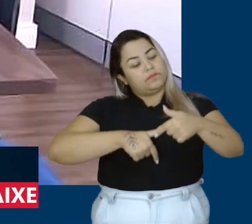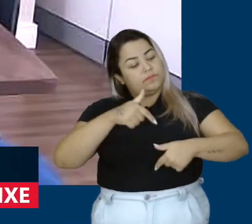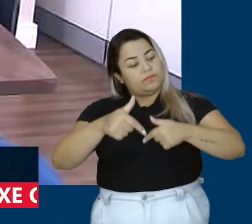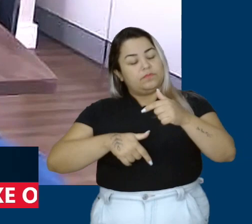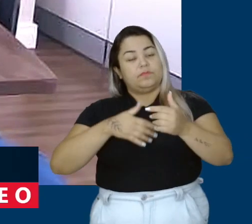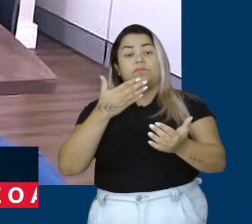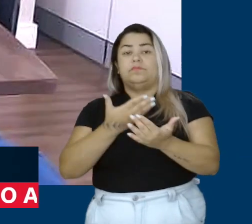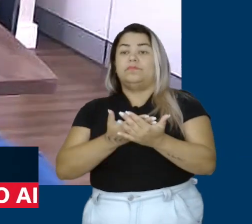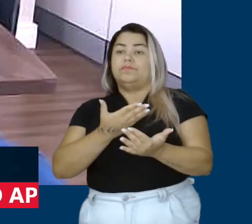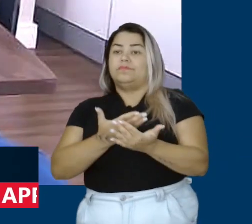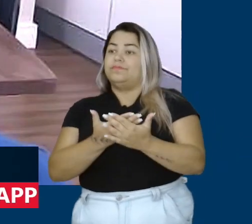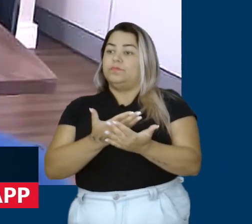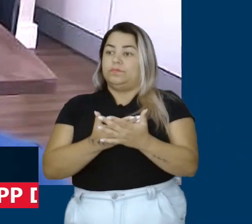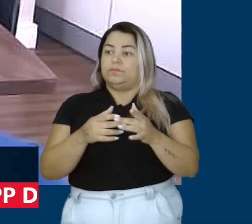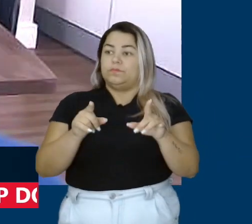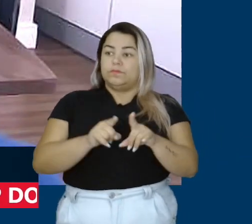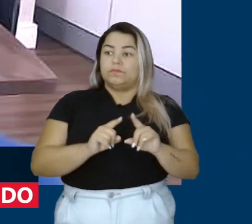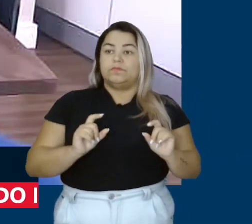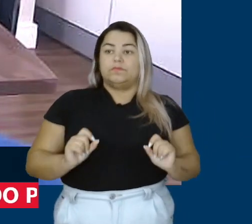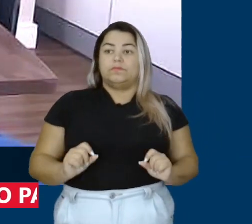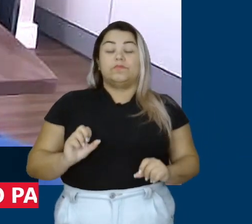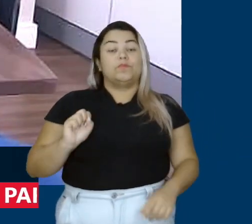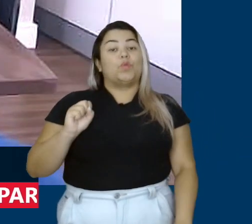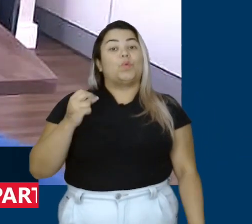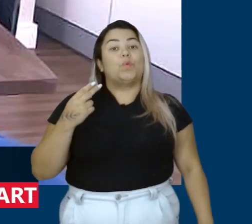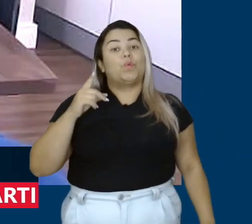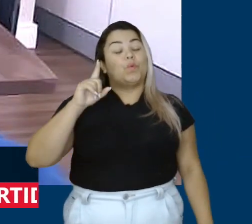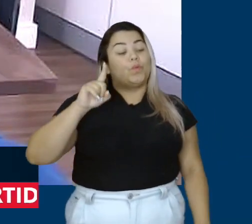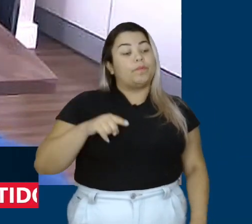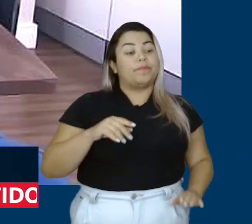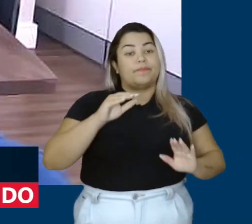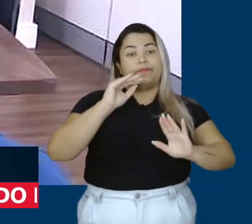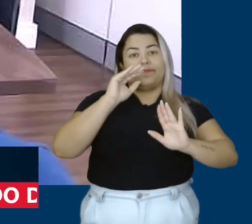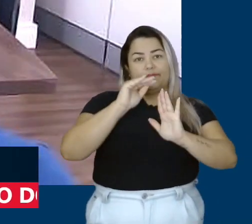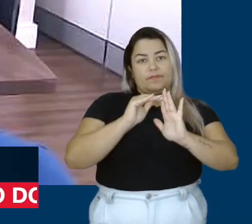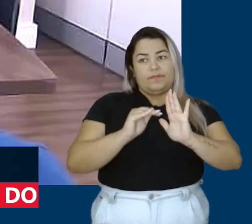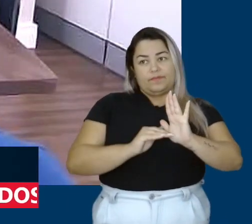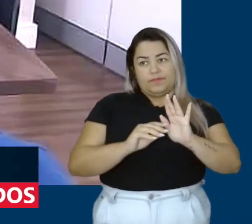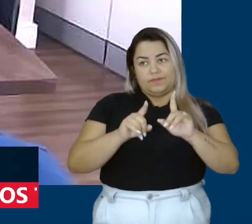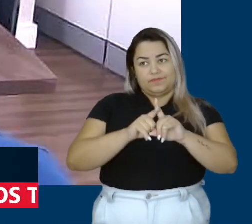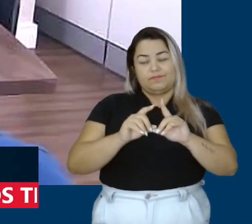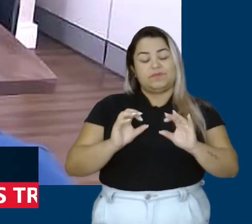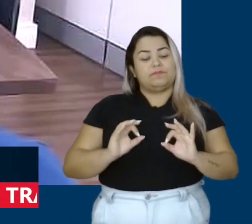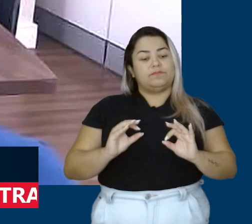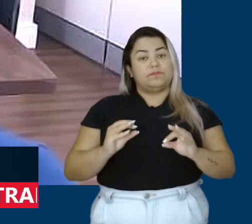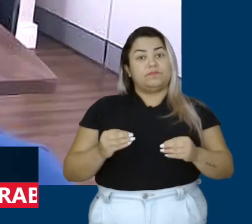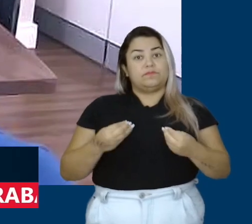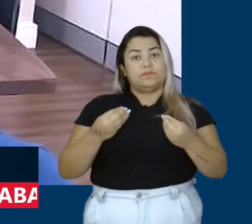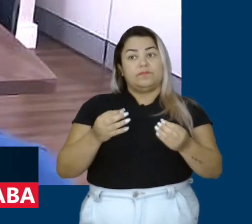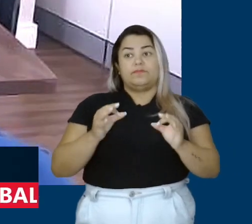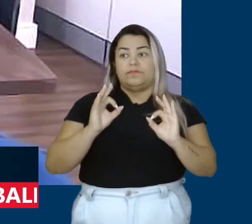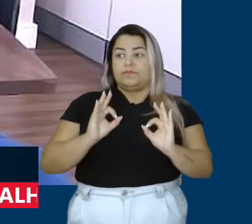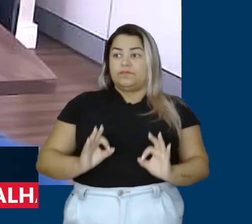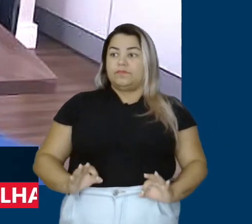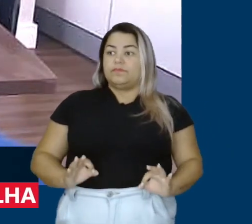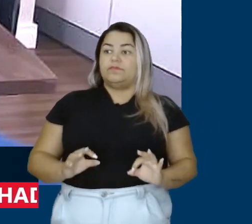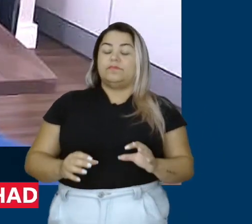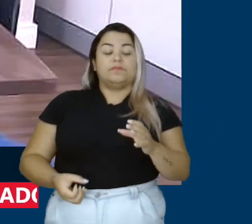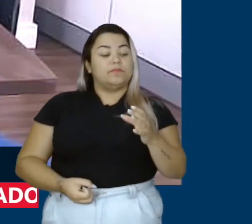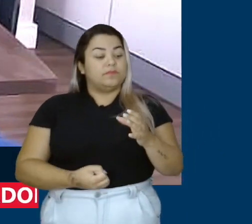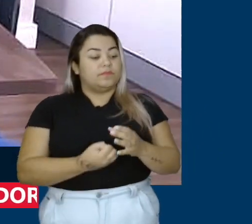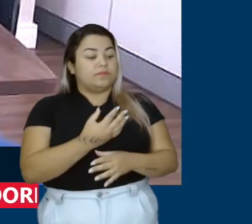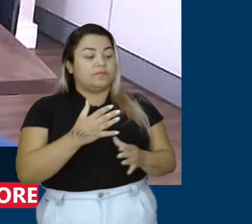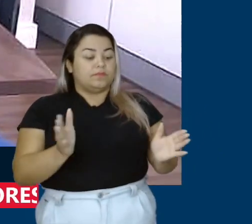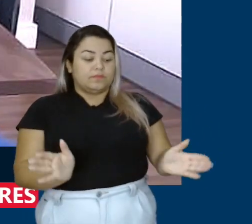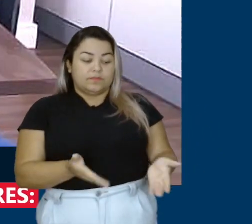já comprovam isso também. Ou seja, o programa ele dá dignidade, cria inserção e